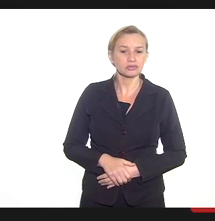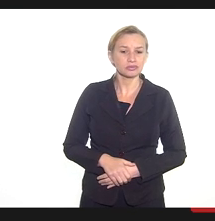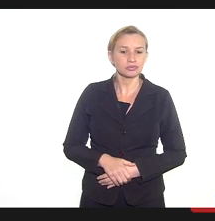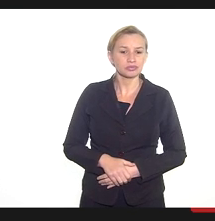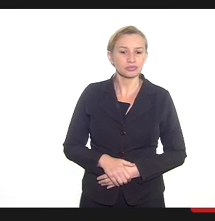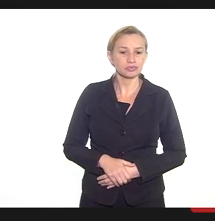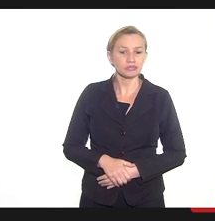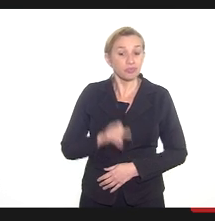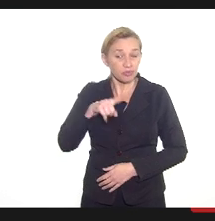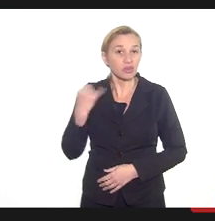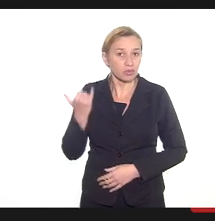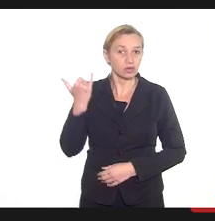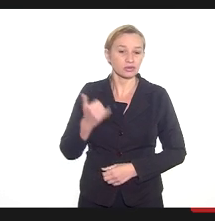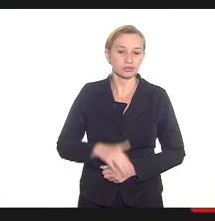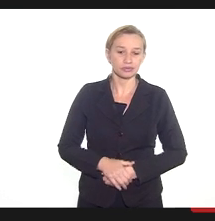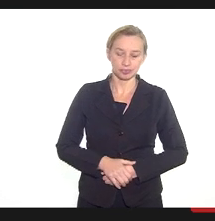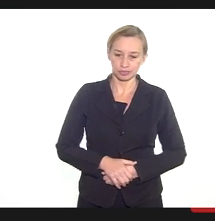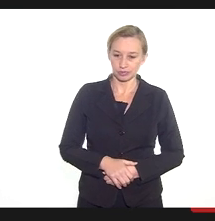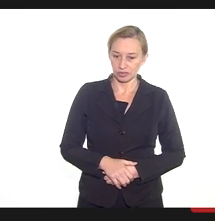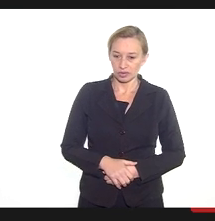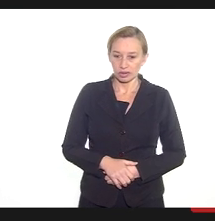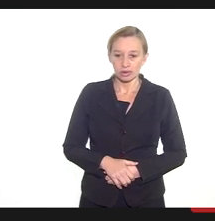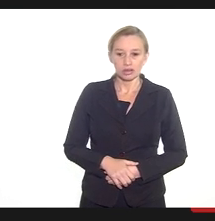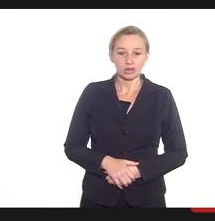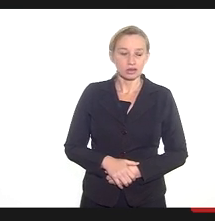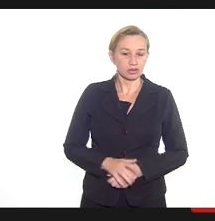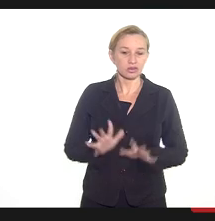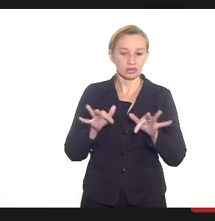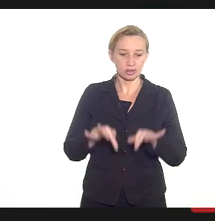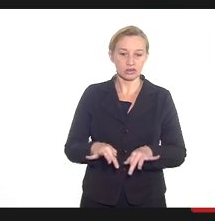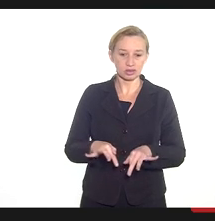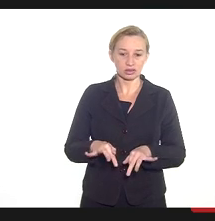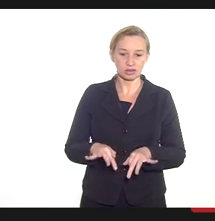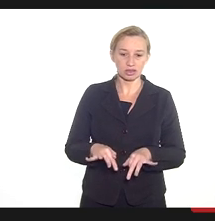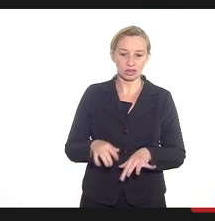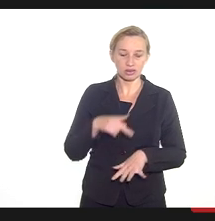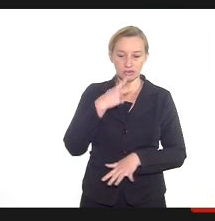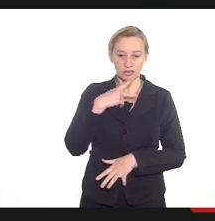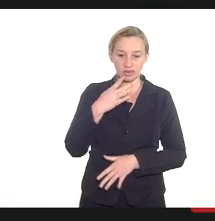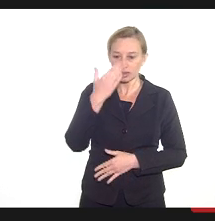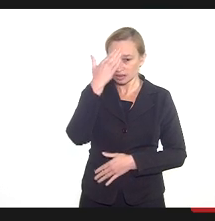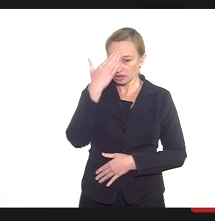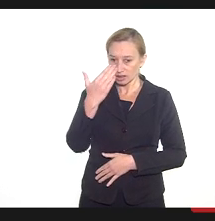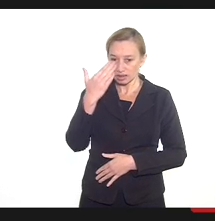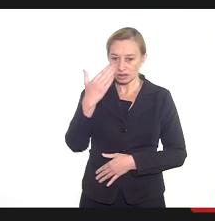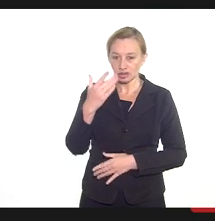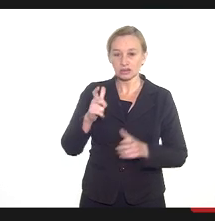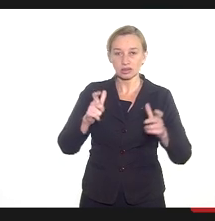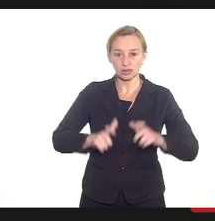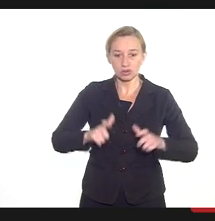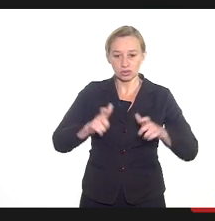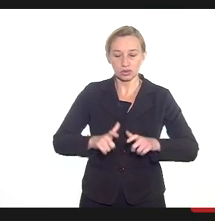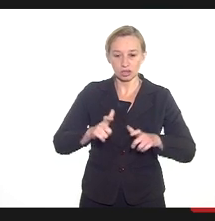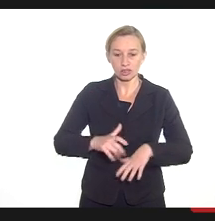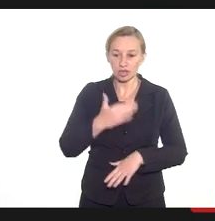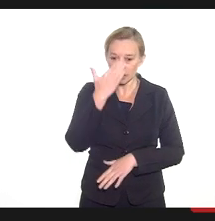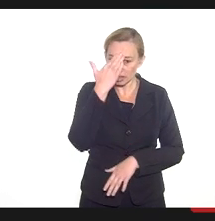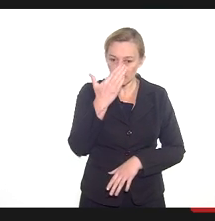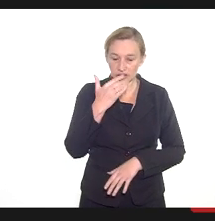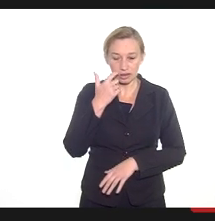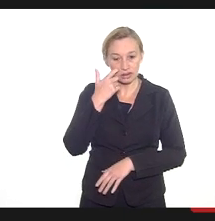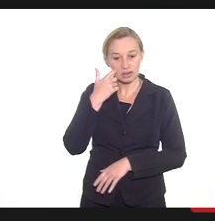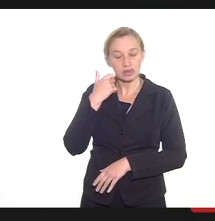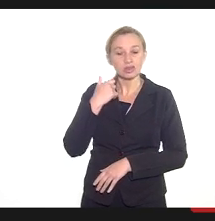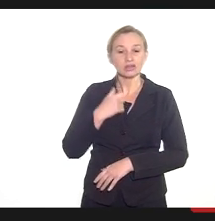Isso é muito importante. Então, eu quero encerrar minha fala agradecendo esse espaço, agradecendo